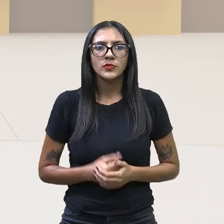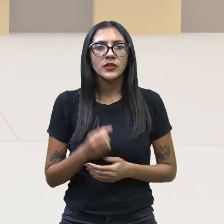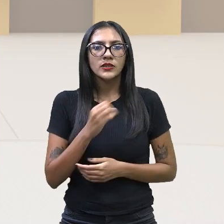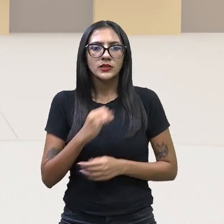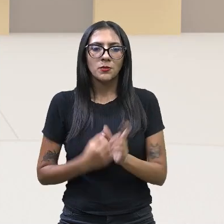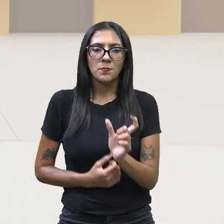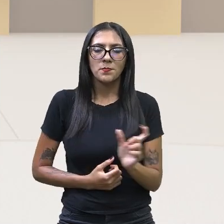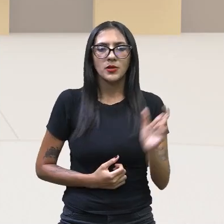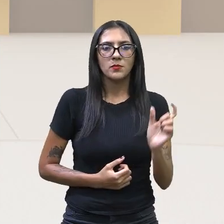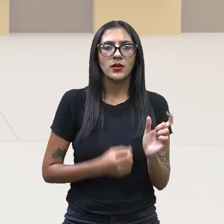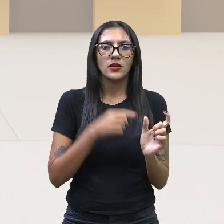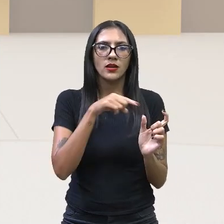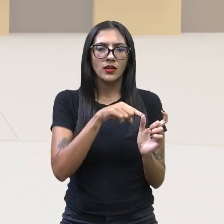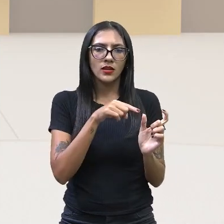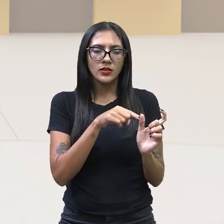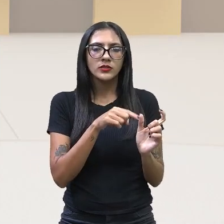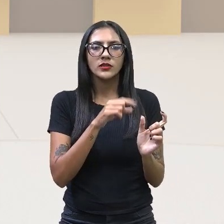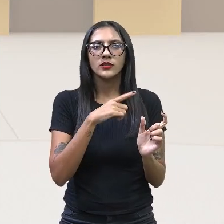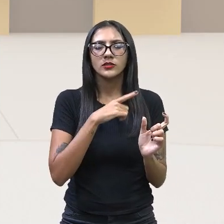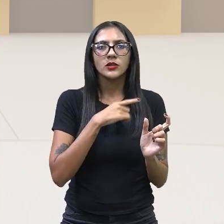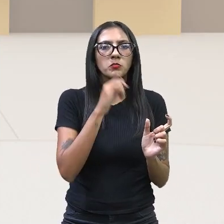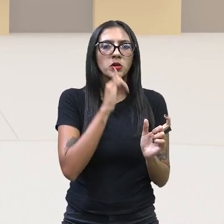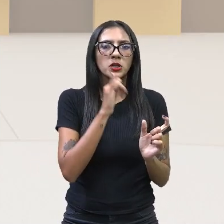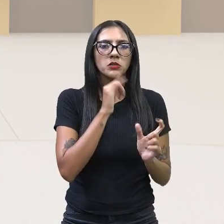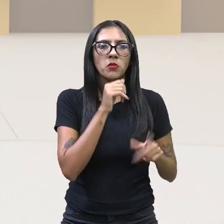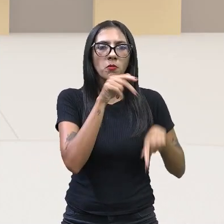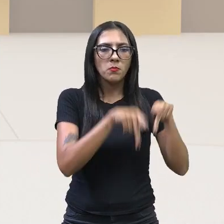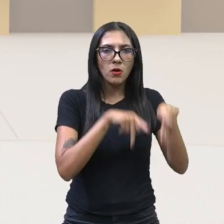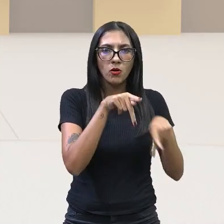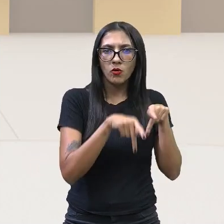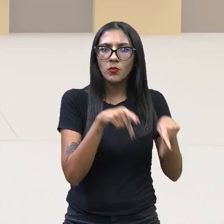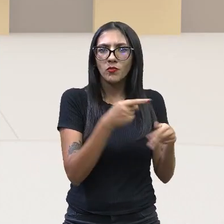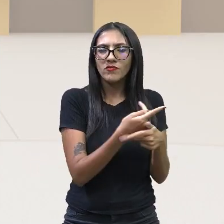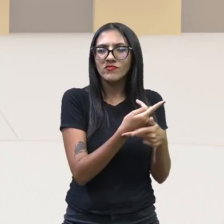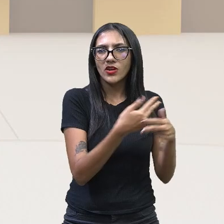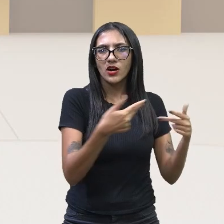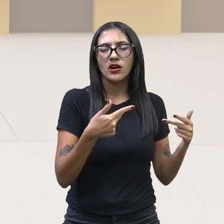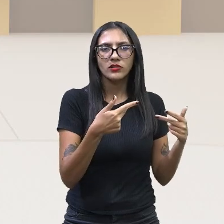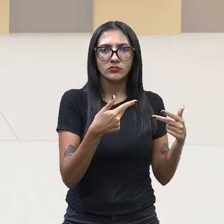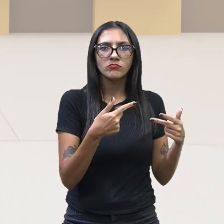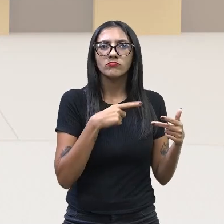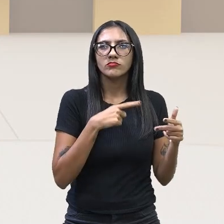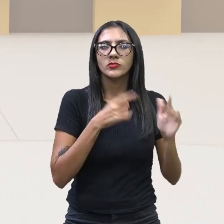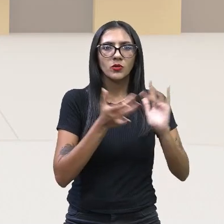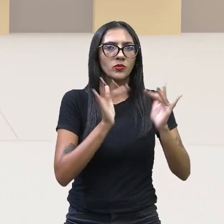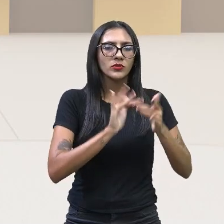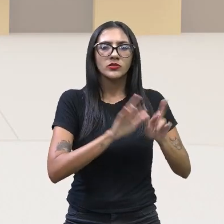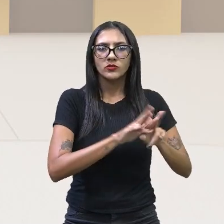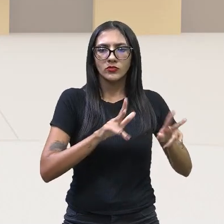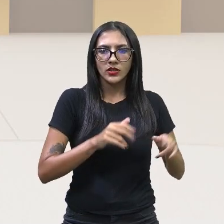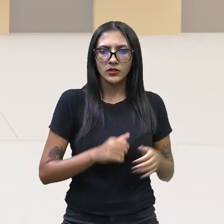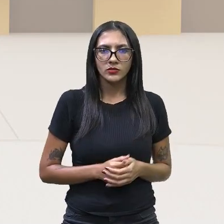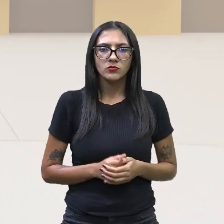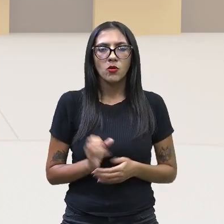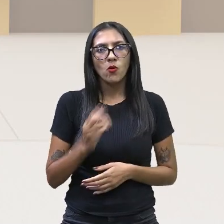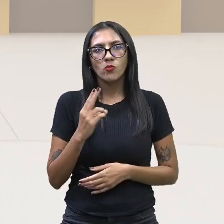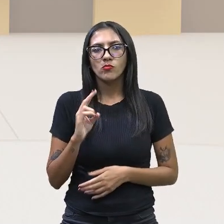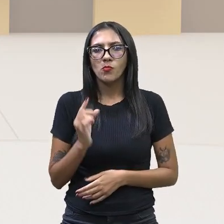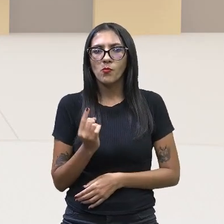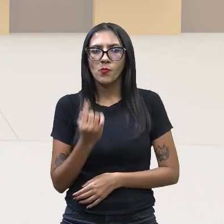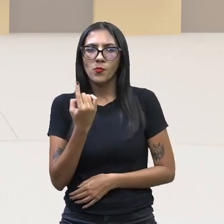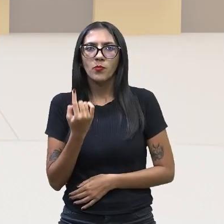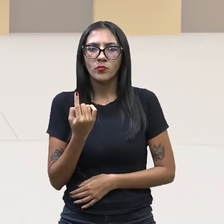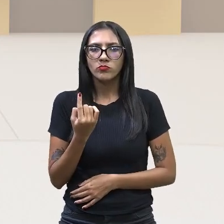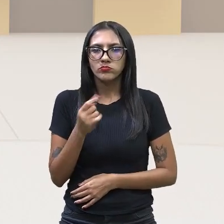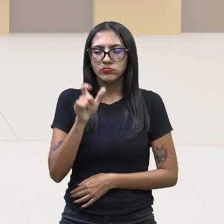utilizo peoples com S, eu estou me falando da povos, diferentes povos, tá? É diferente, então. Pessoas, people. Aí, se eu